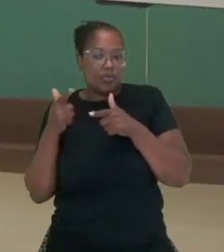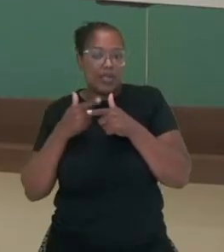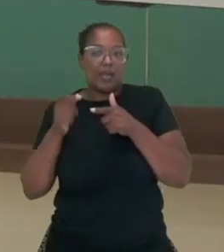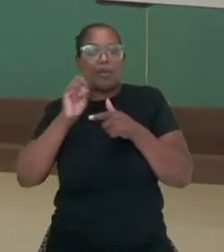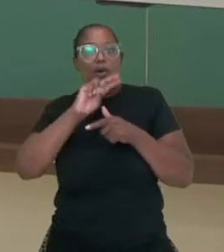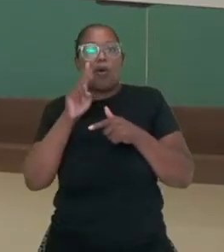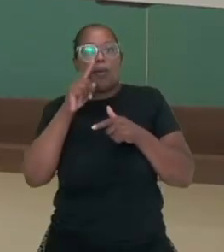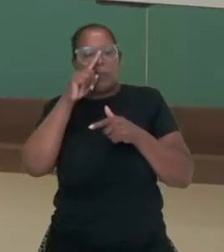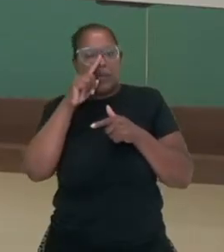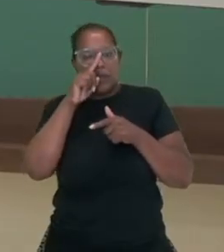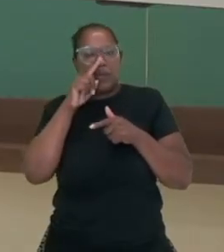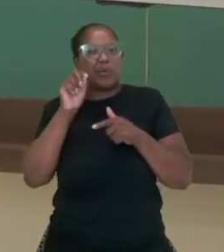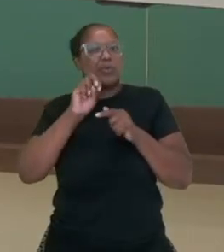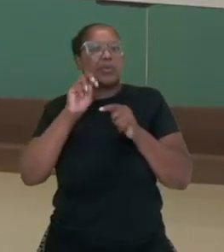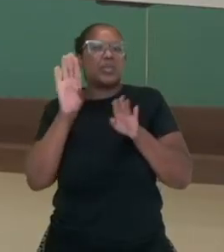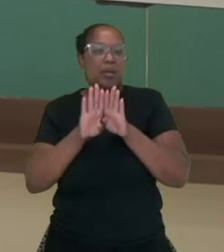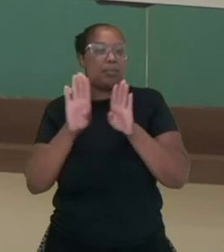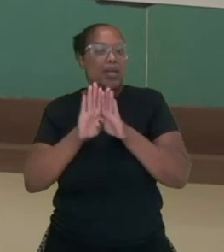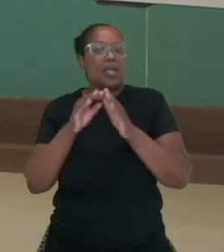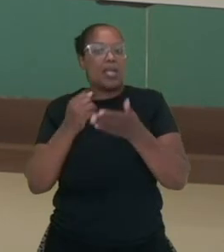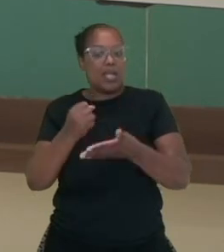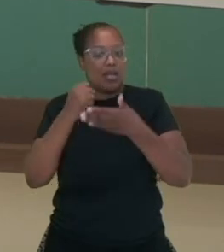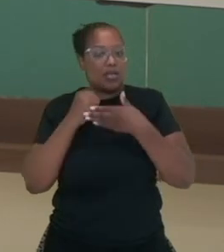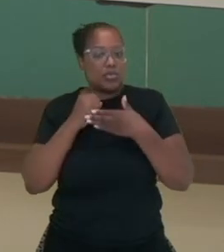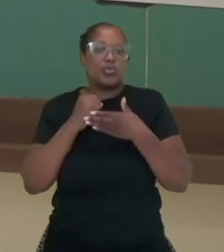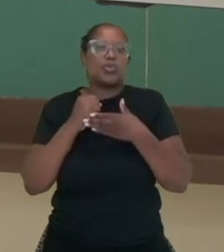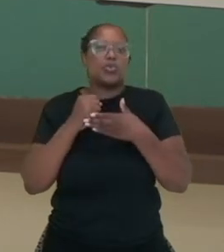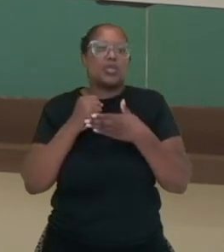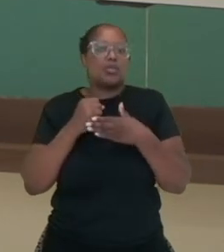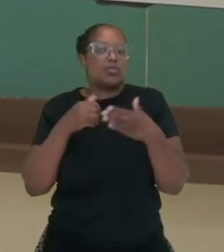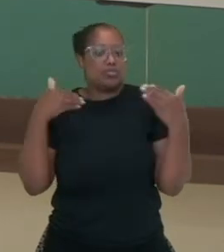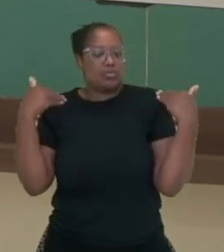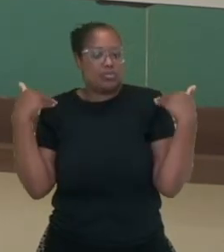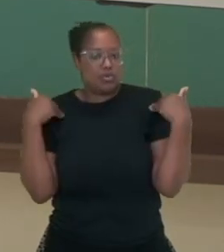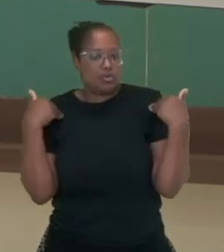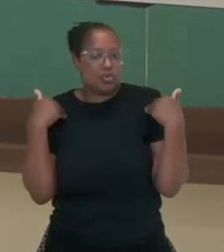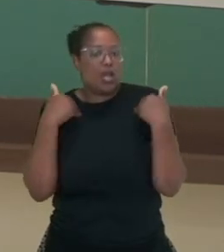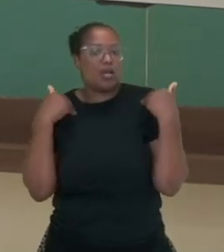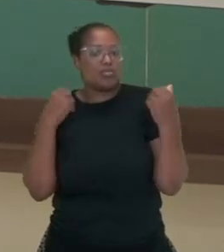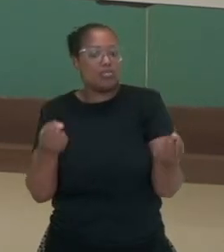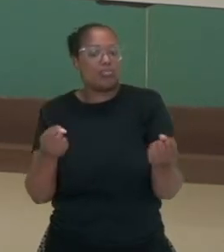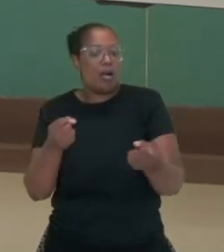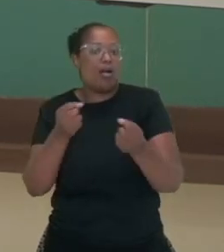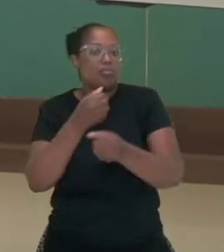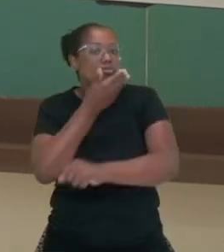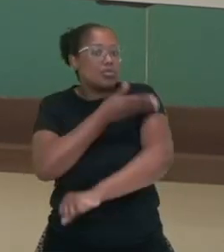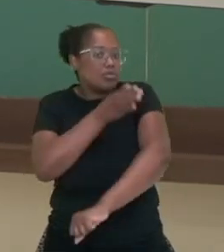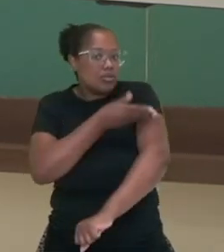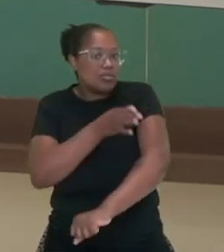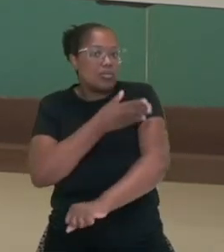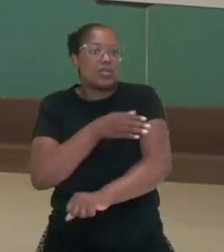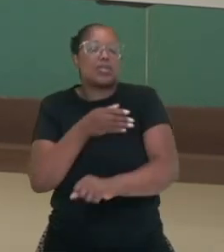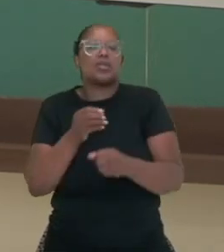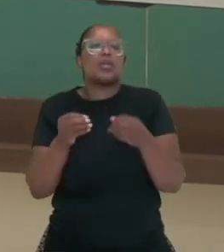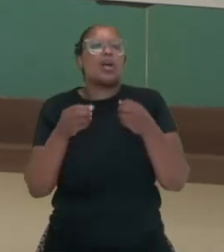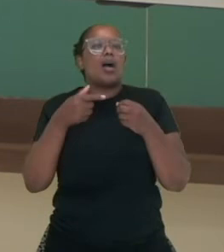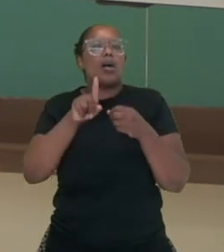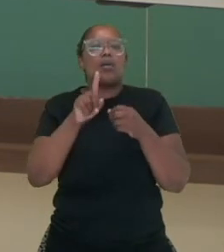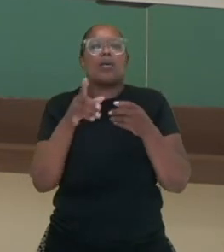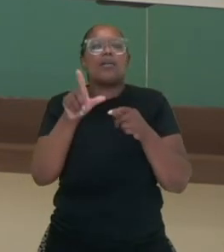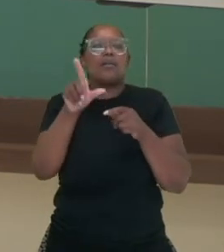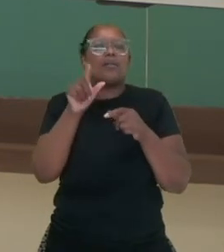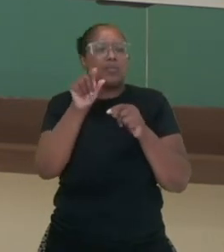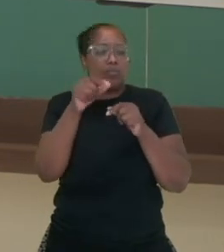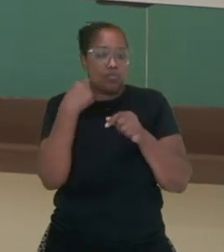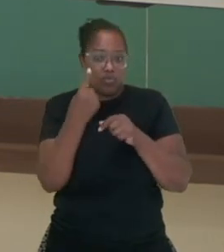da inatividade física, que leva ao sedentarismo. Então, a proposta hoje é o seguinte: vamos